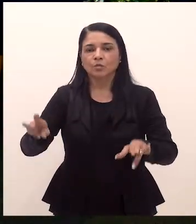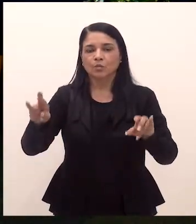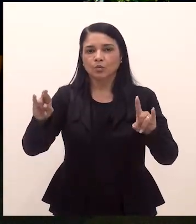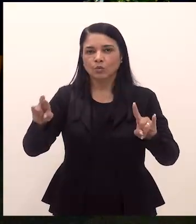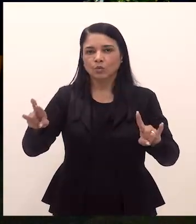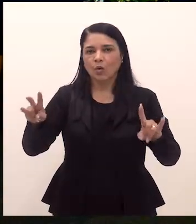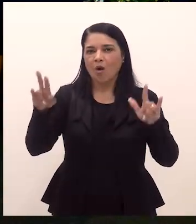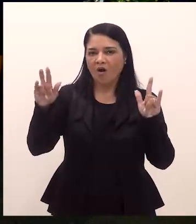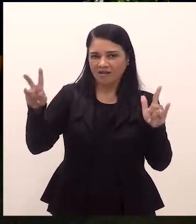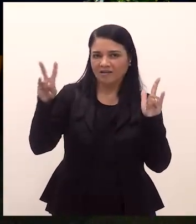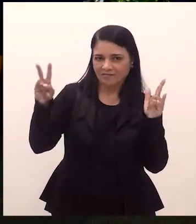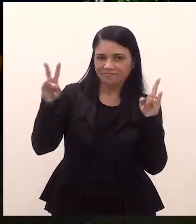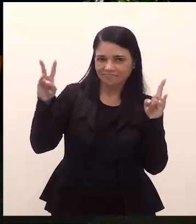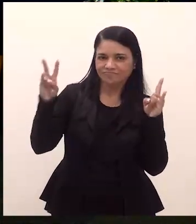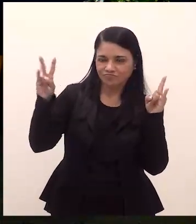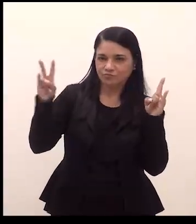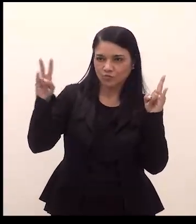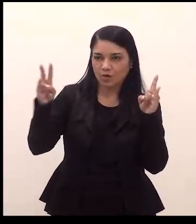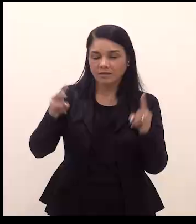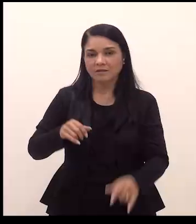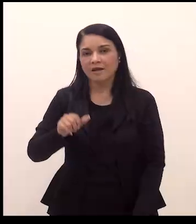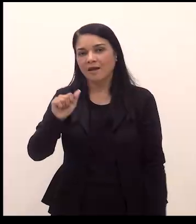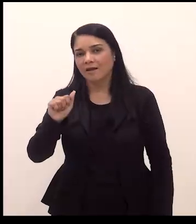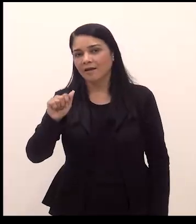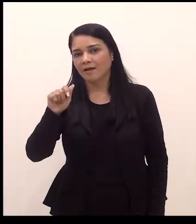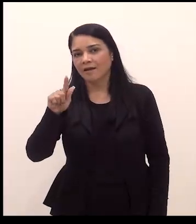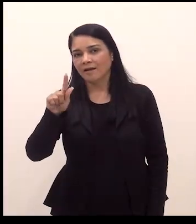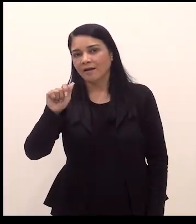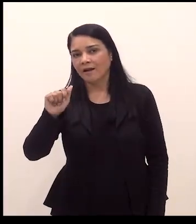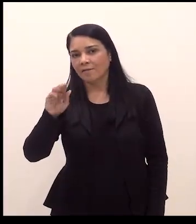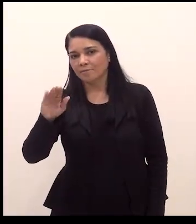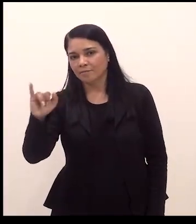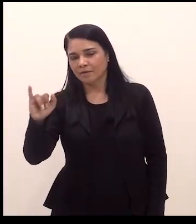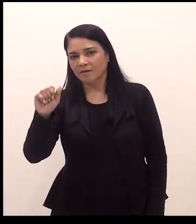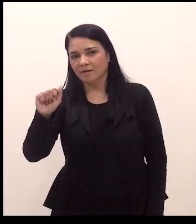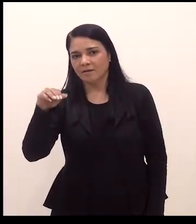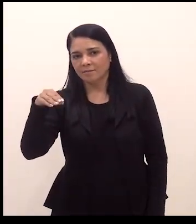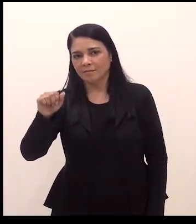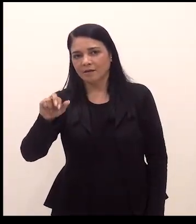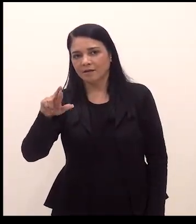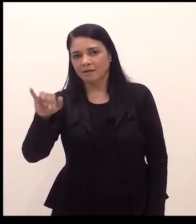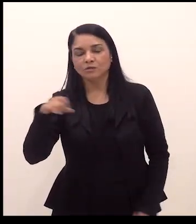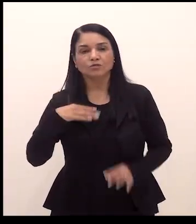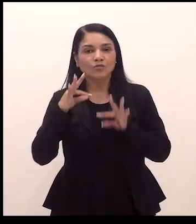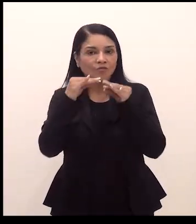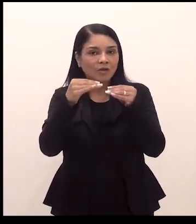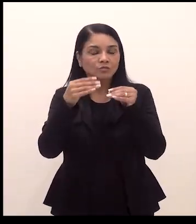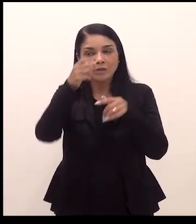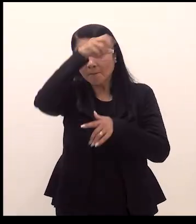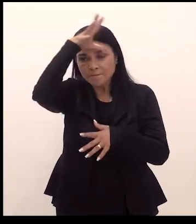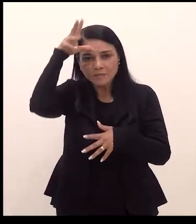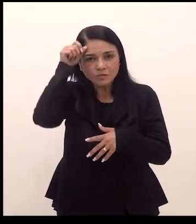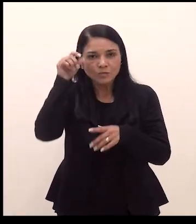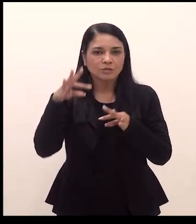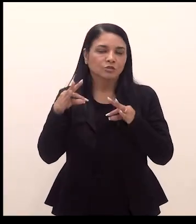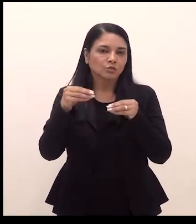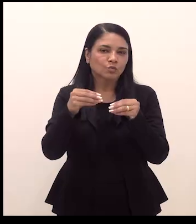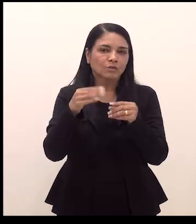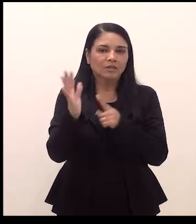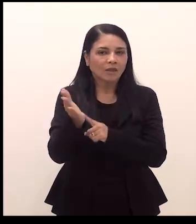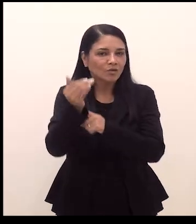falo do Rock Doido da Gabi Amarantos, eu não estou falando só de música, eu estou falando sobre Pará, estou falando sobre Amazônia, estou falando sobre tecnologia